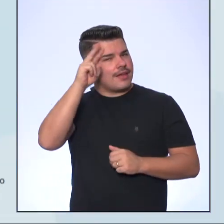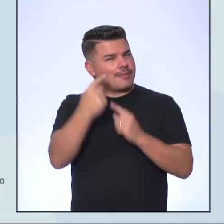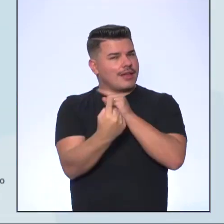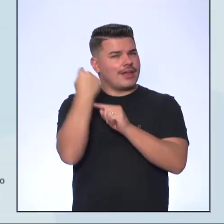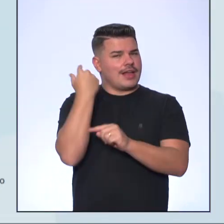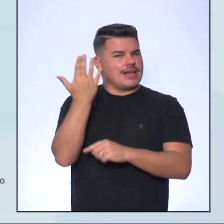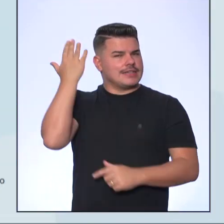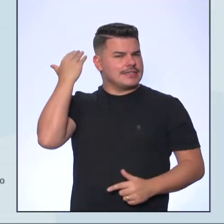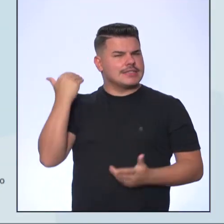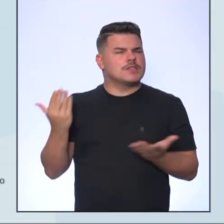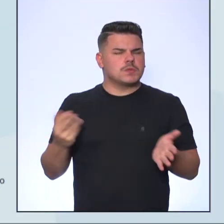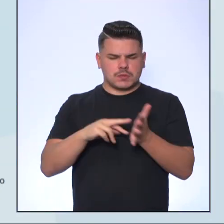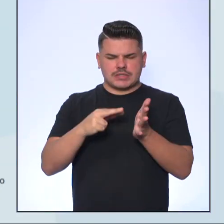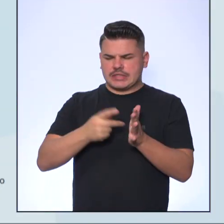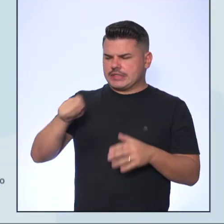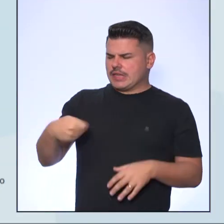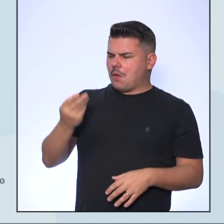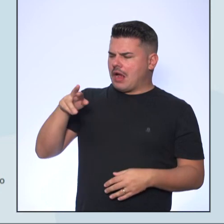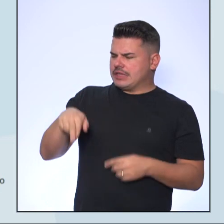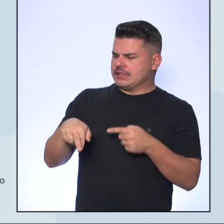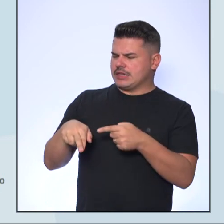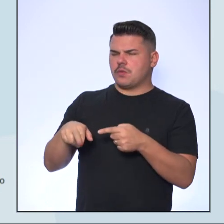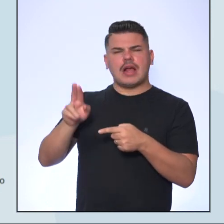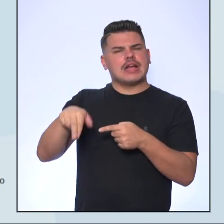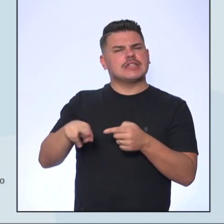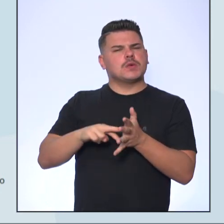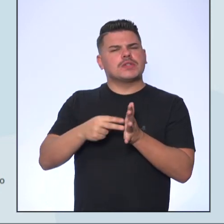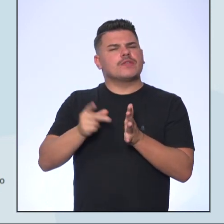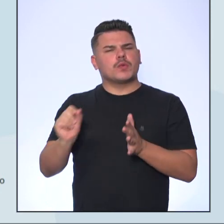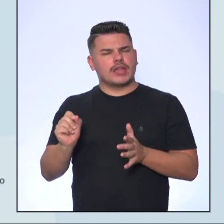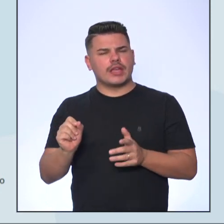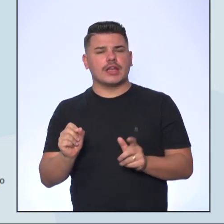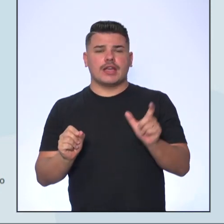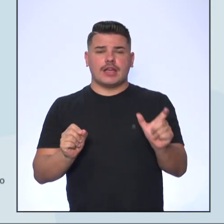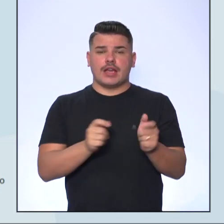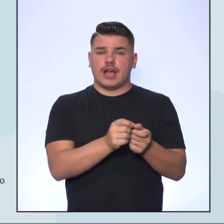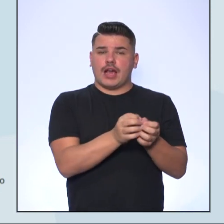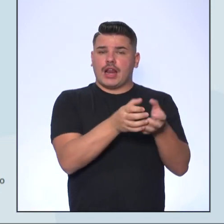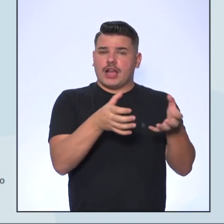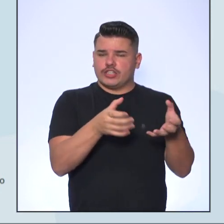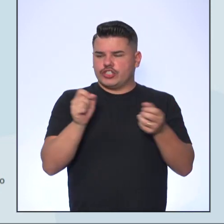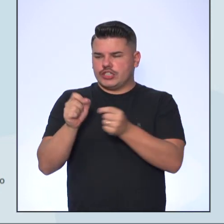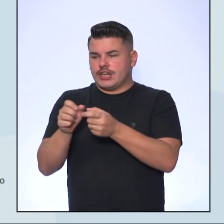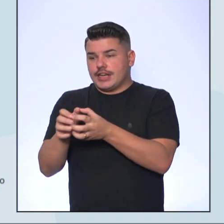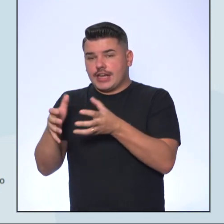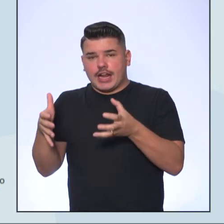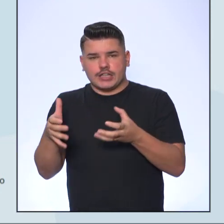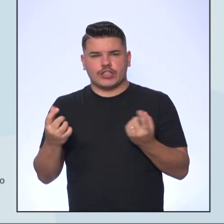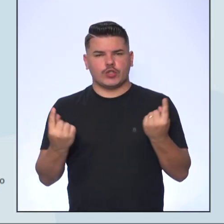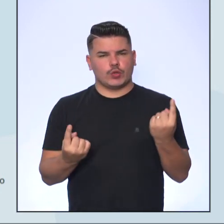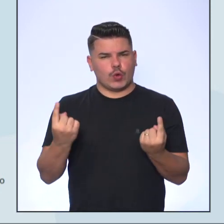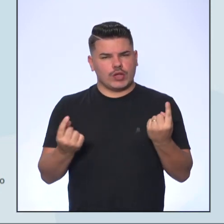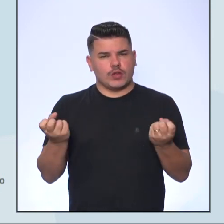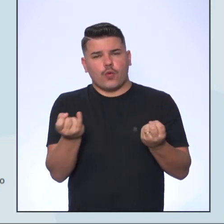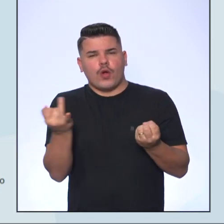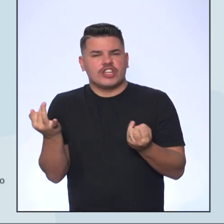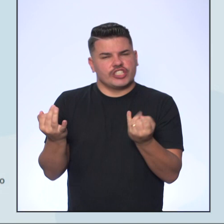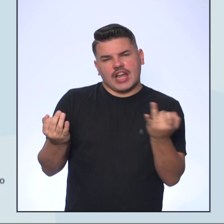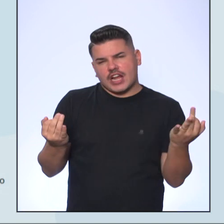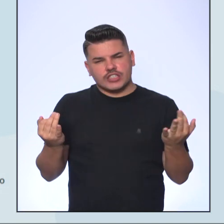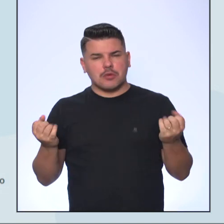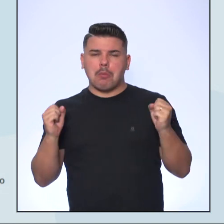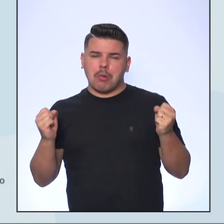o conceito de razão? Então, a razão é uma relação entre duas grandezas. Nós podemos dizer que é uma divisão, que é